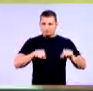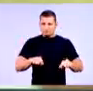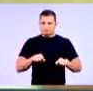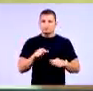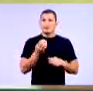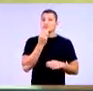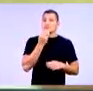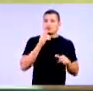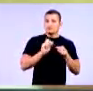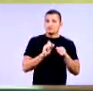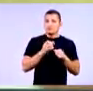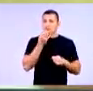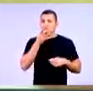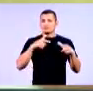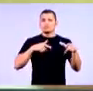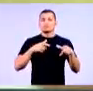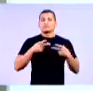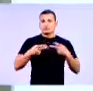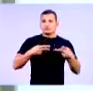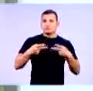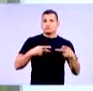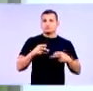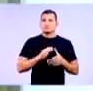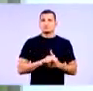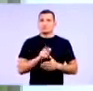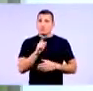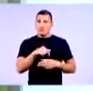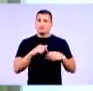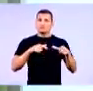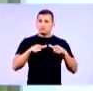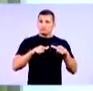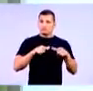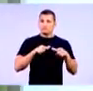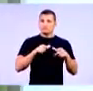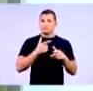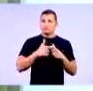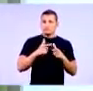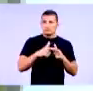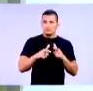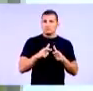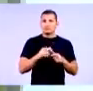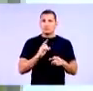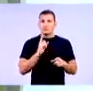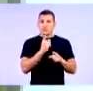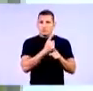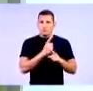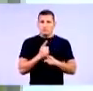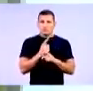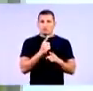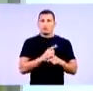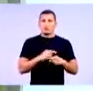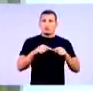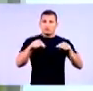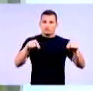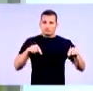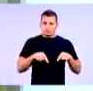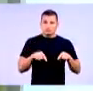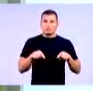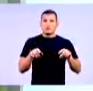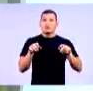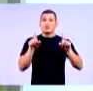um bom projeto. E através desses problemas que a gente encontra, que os departamentos vão trazendo, o setor de informática procura